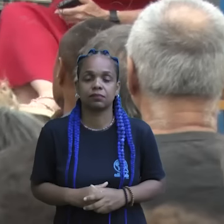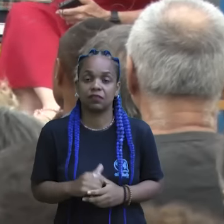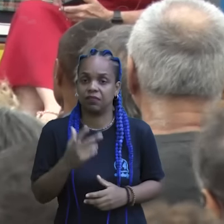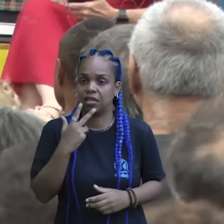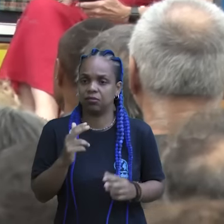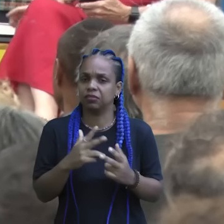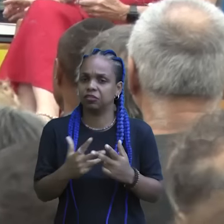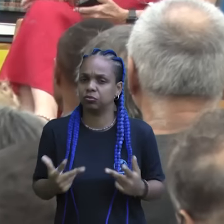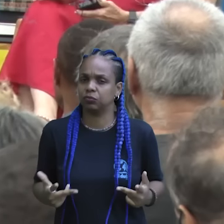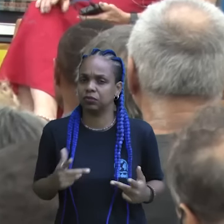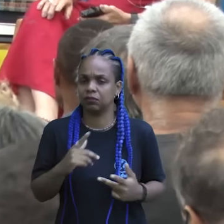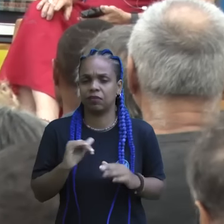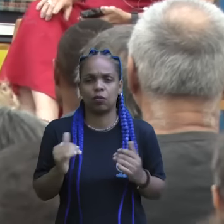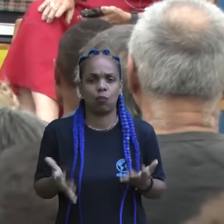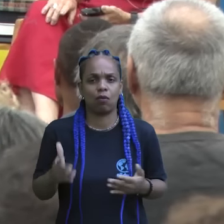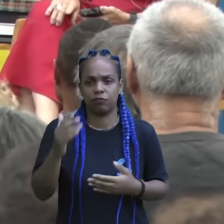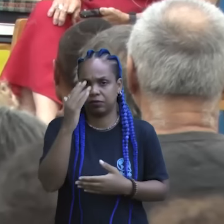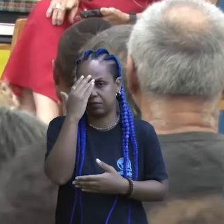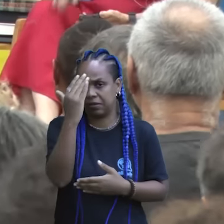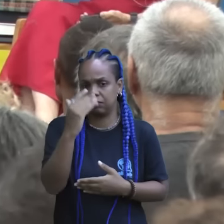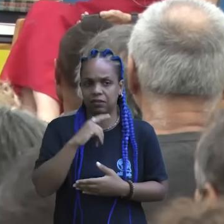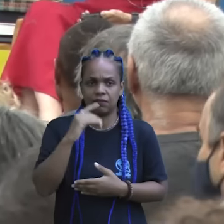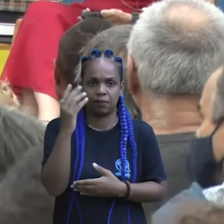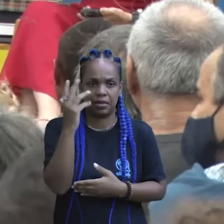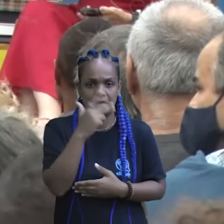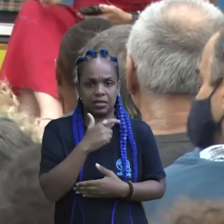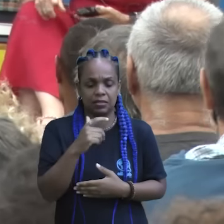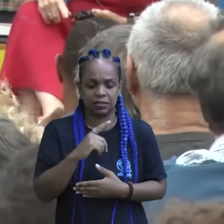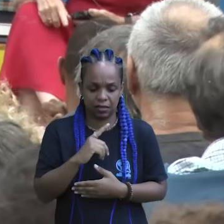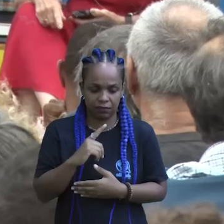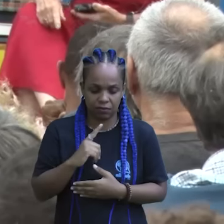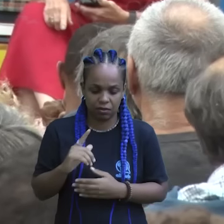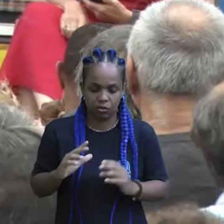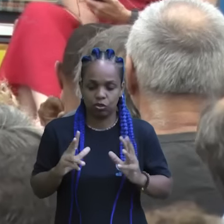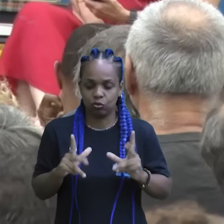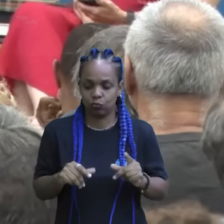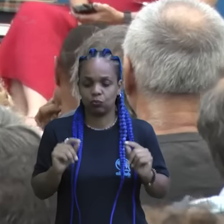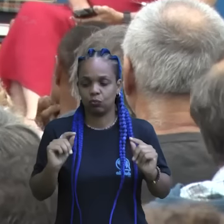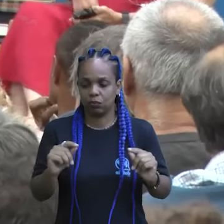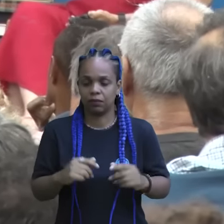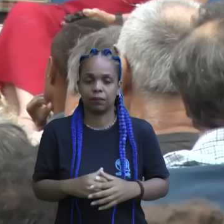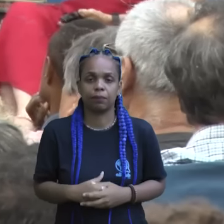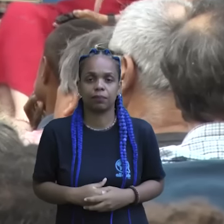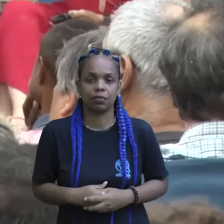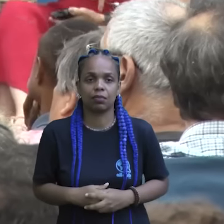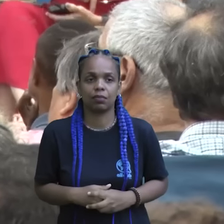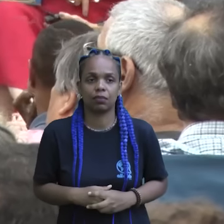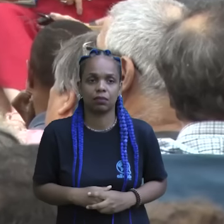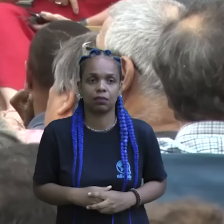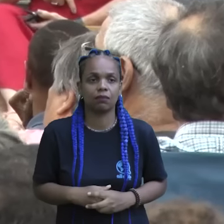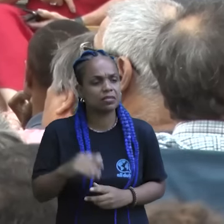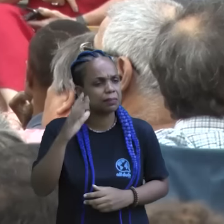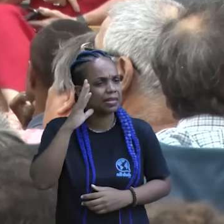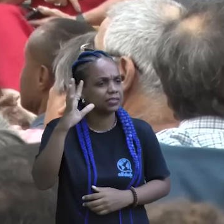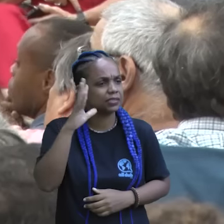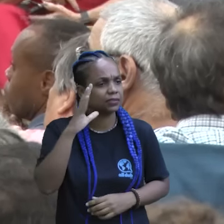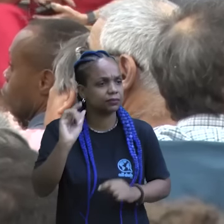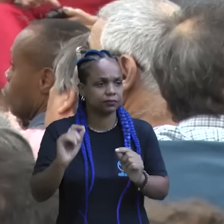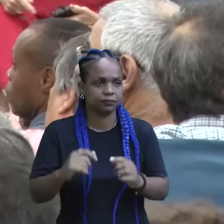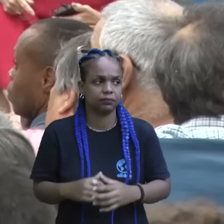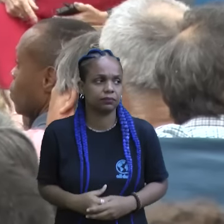que distingue. Maravilha, né? Tem mais gente. É maravilhoso. Ela... Aqui ele já fez uma, espera.